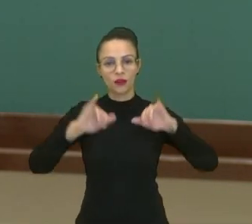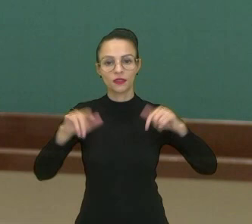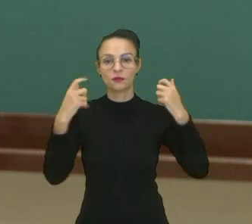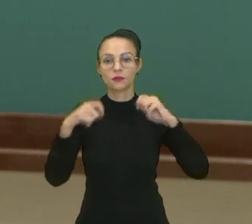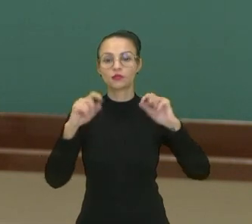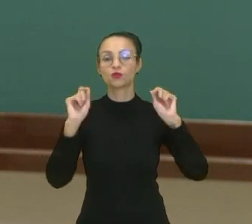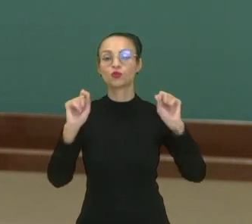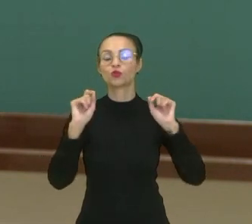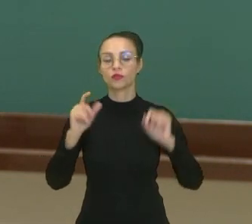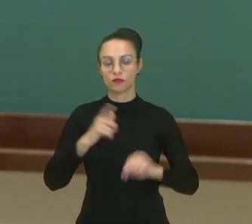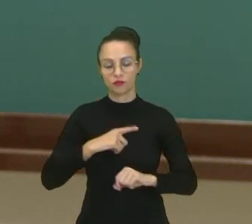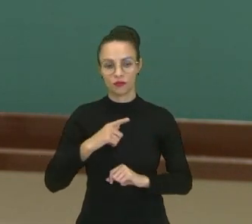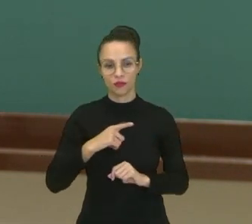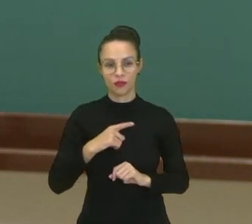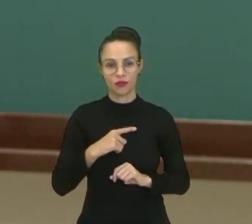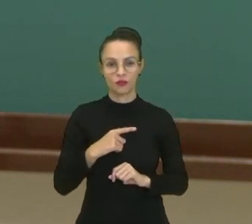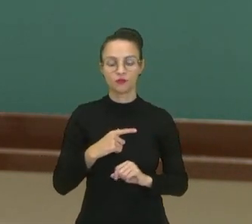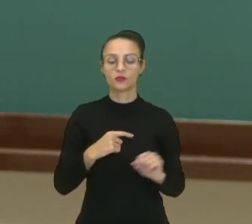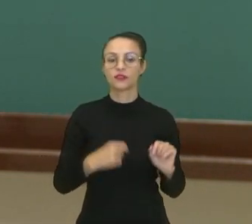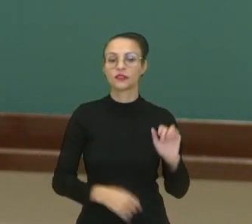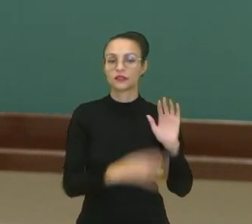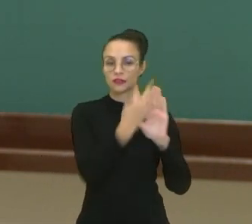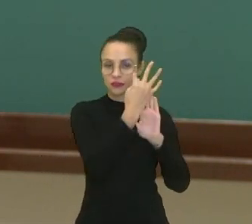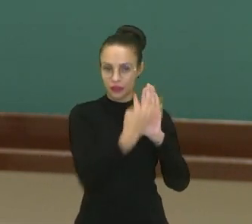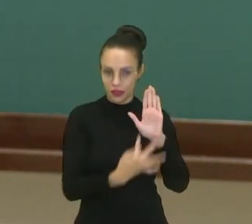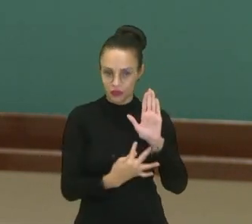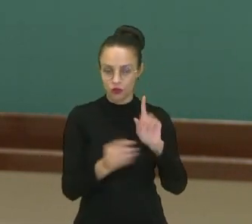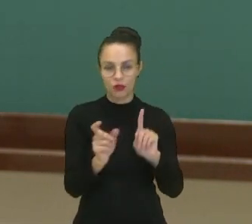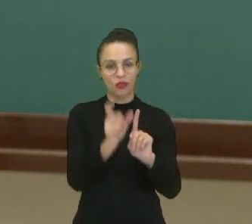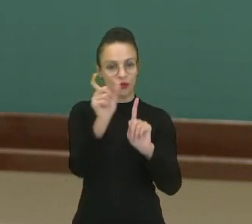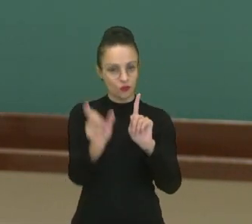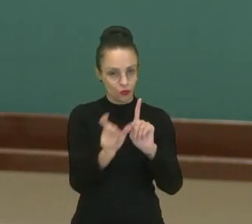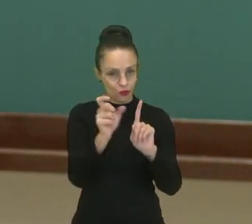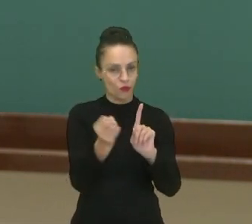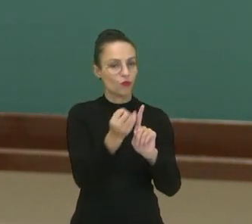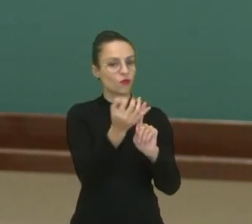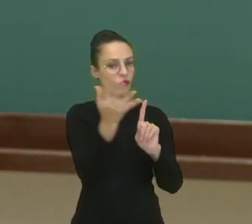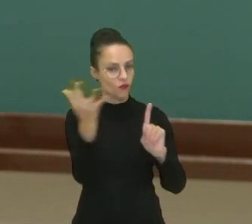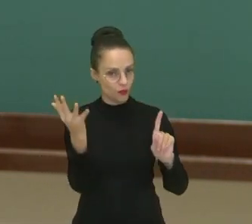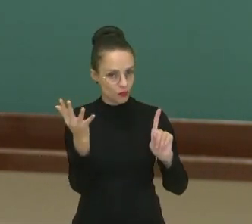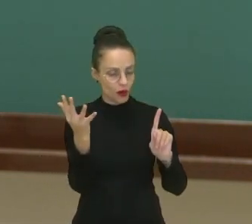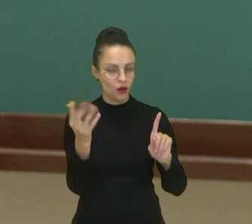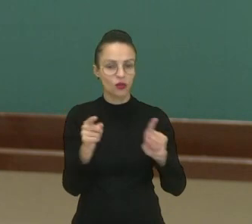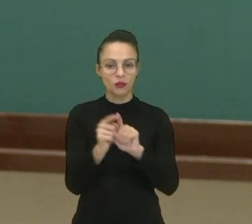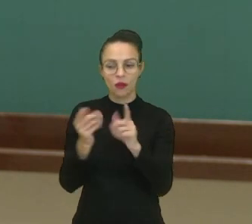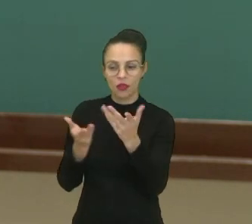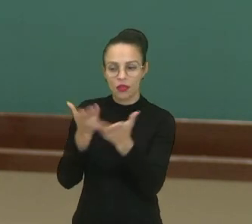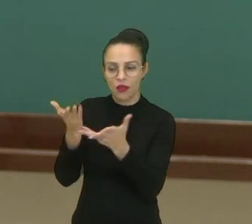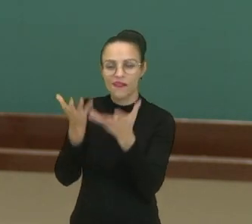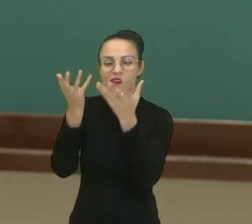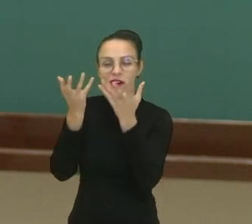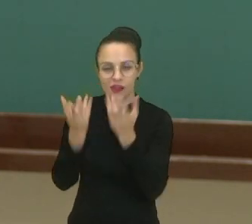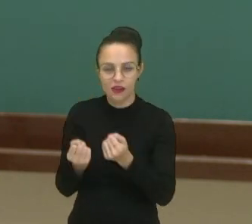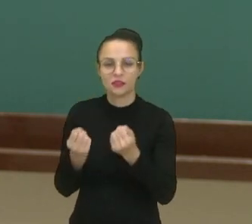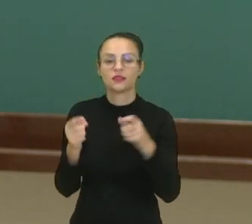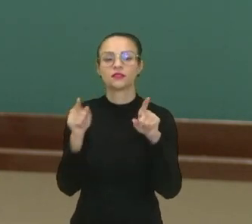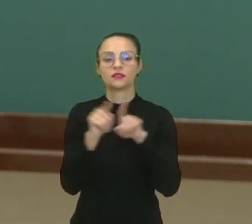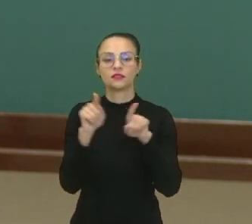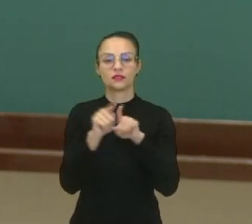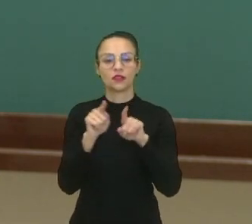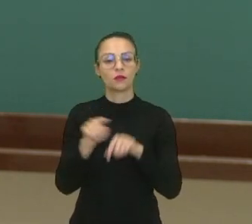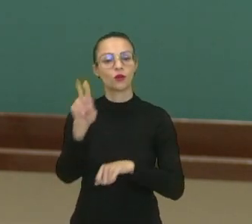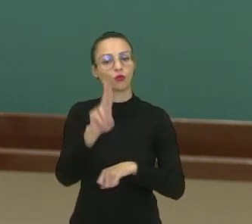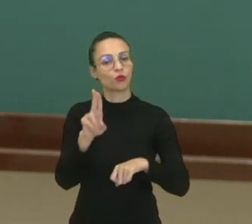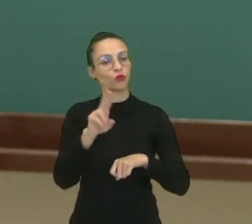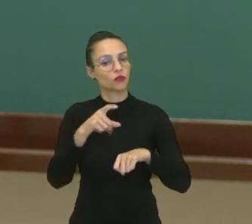quê? O texto com linguagem verbal e não verbal, convencer e persuadir e usar os tempos